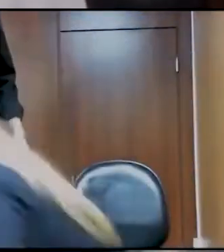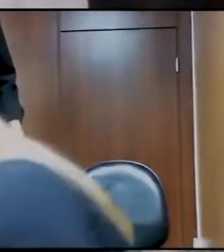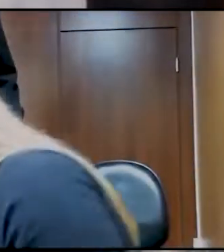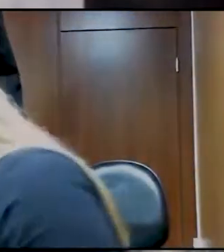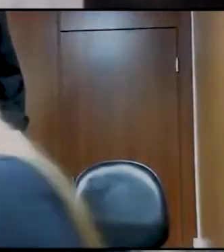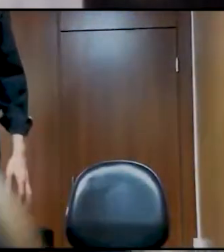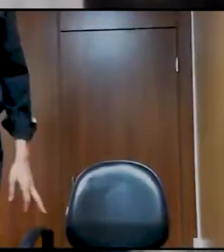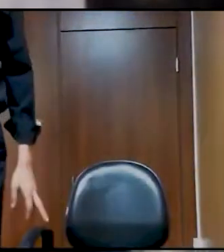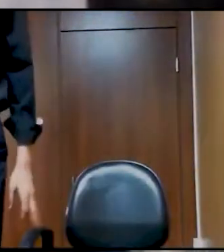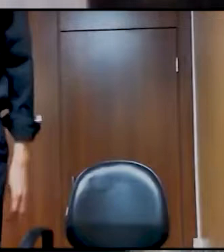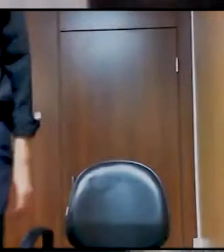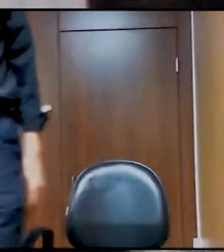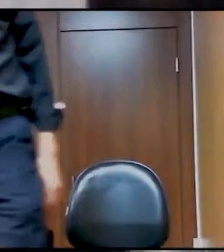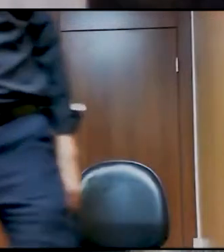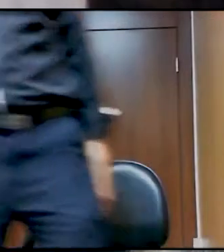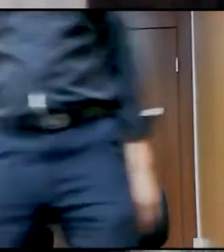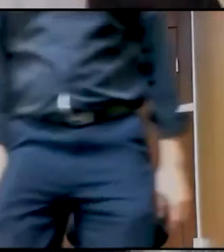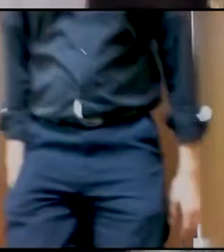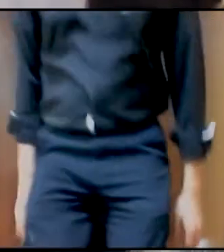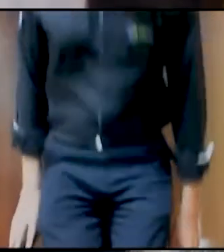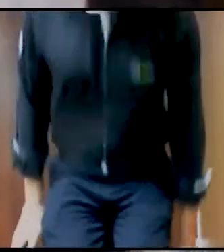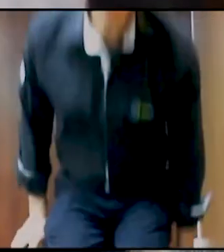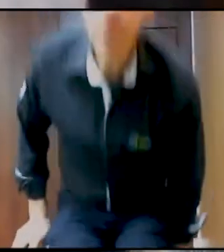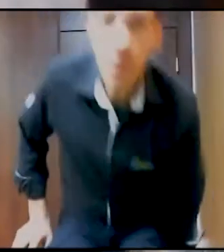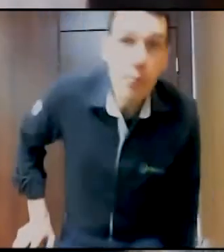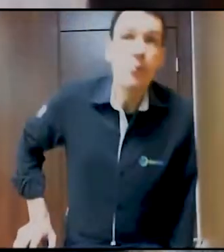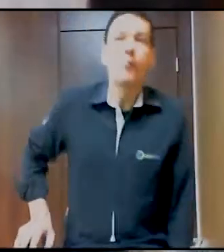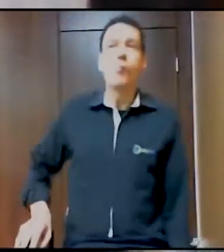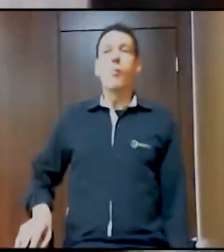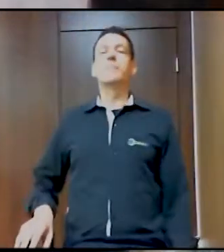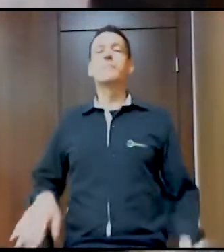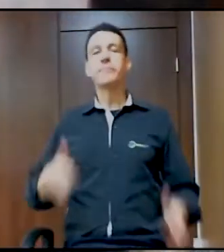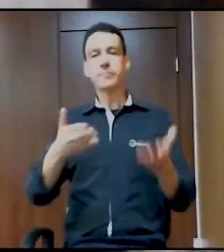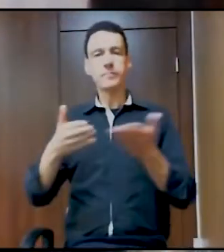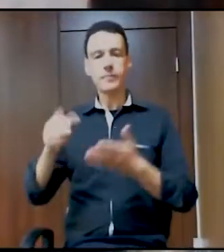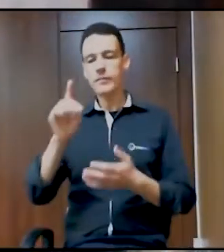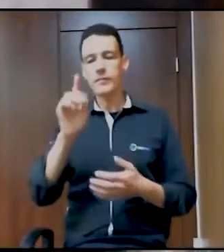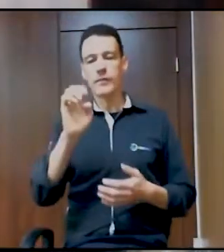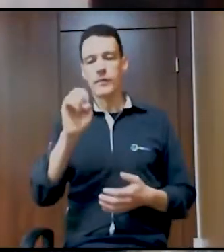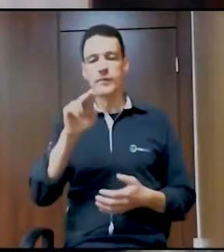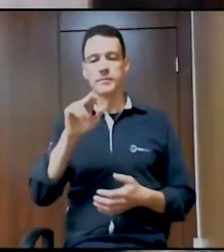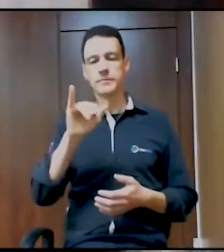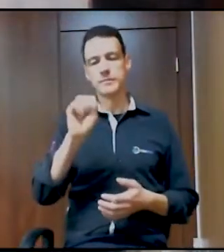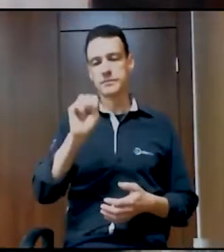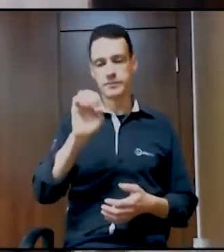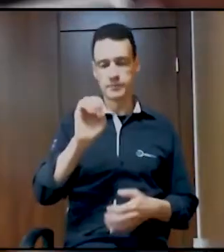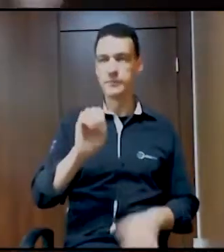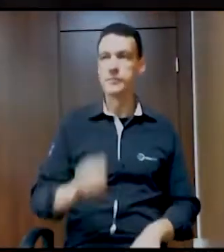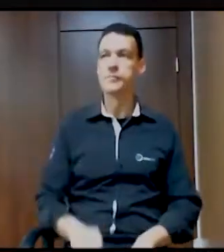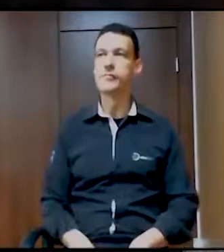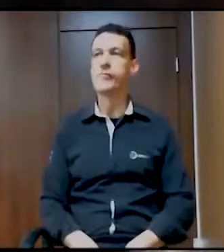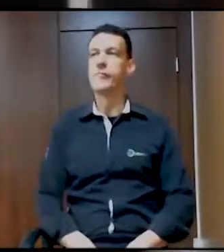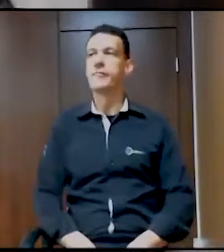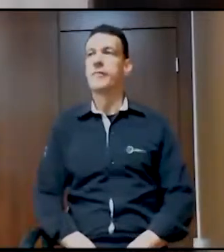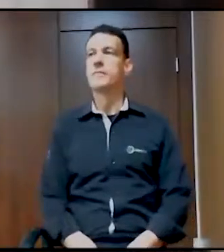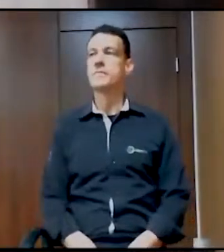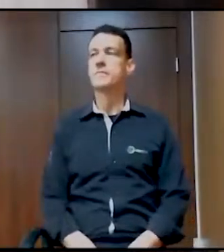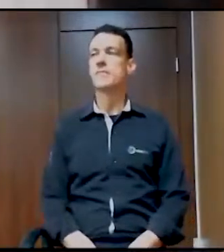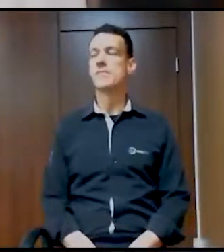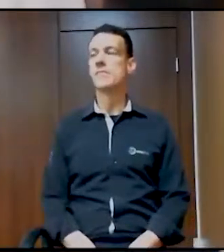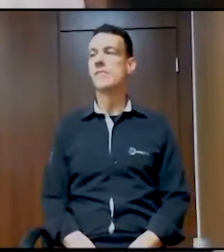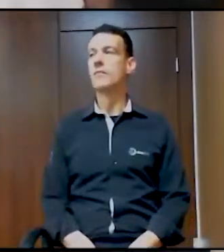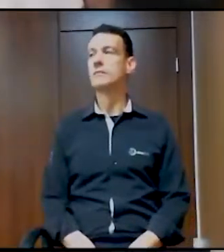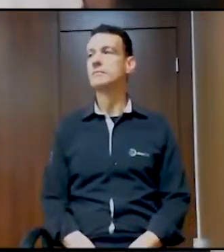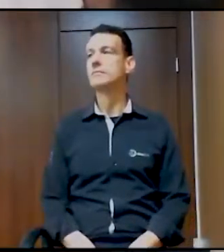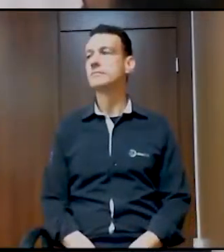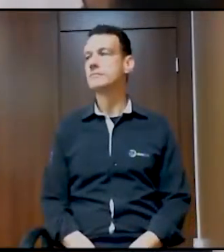A próxima fala é da Denise. Eu tinha estado esquecido de Movimento Interno. Vou com a minha casa. Territorial de Mulheres.